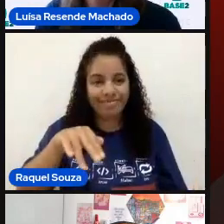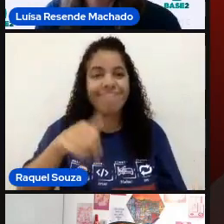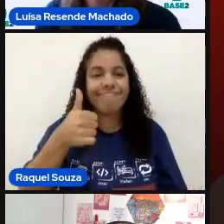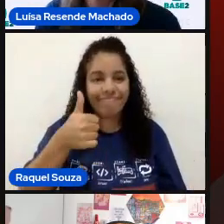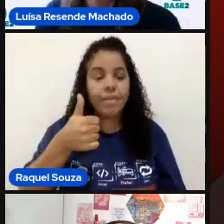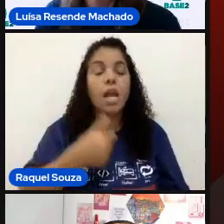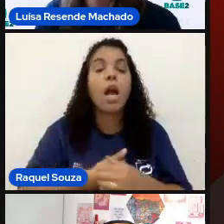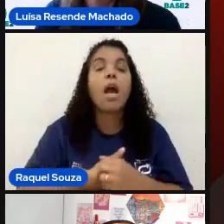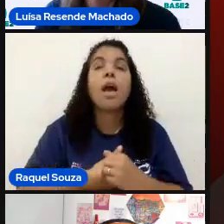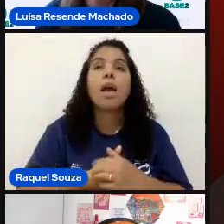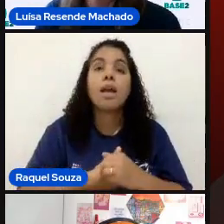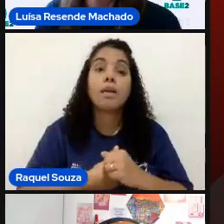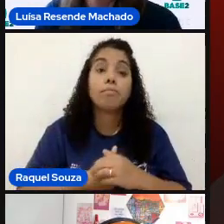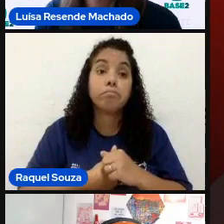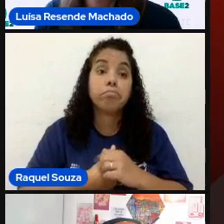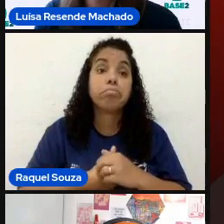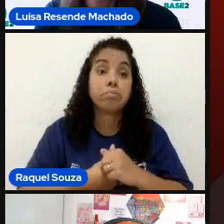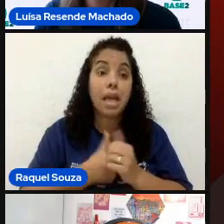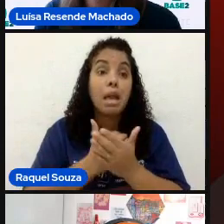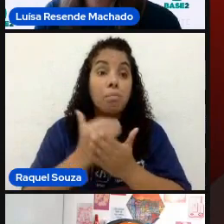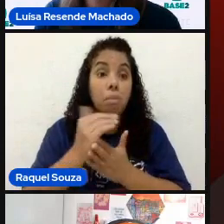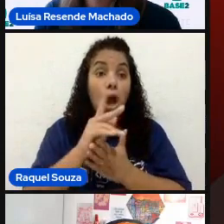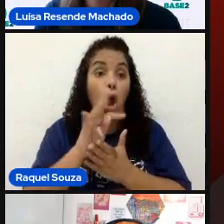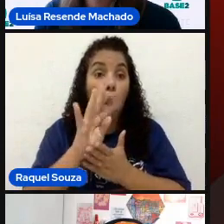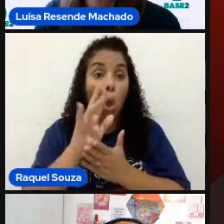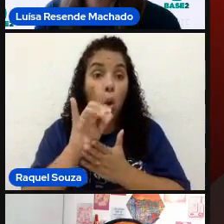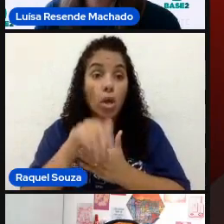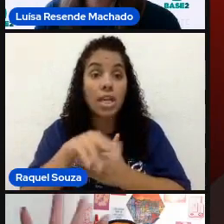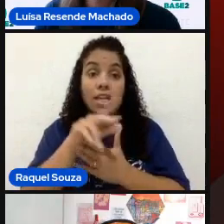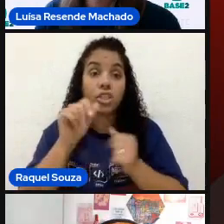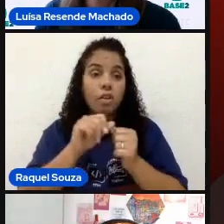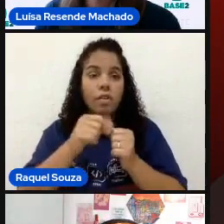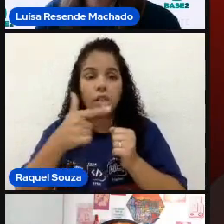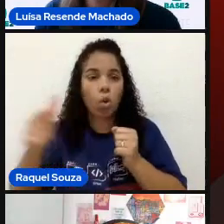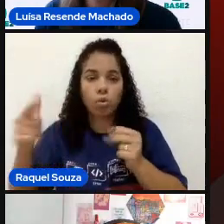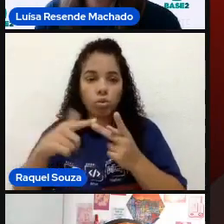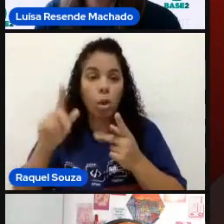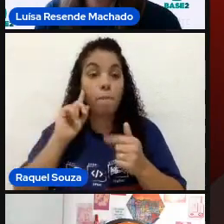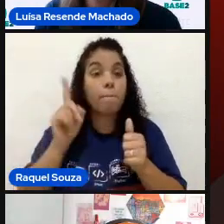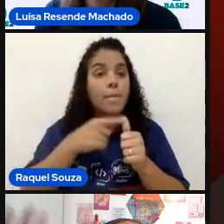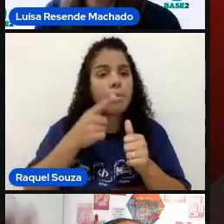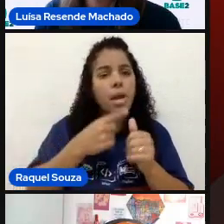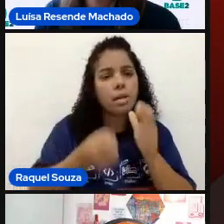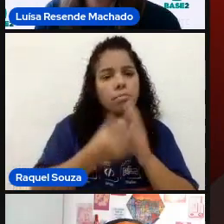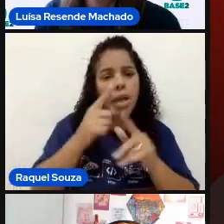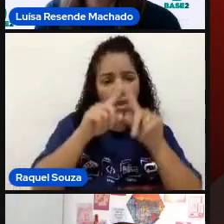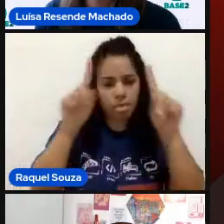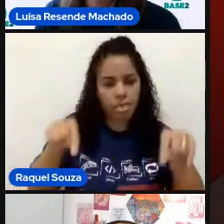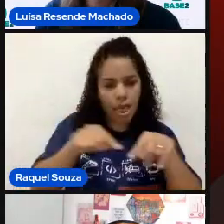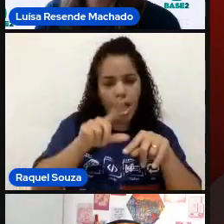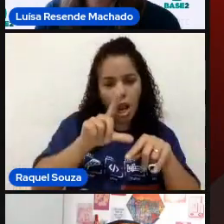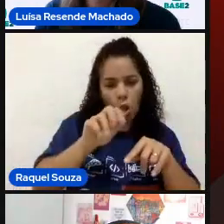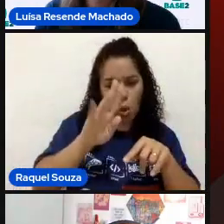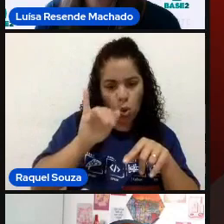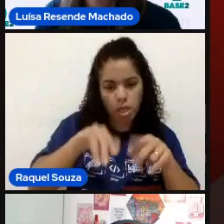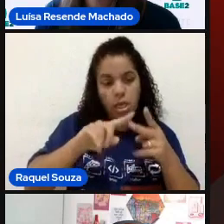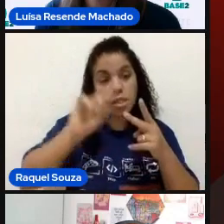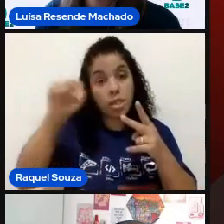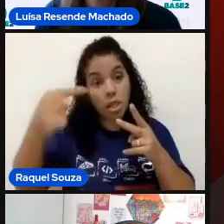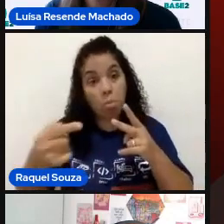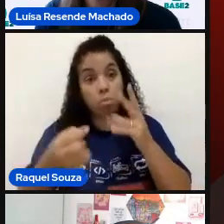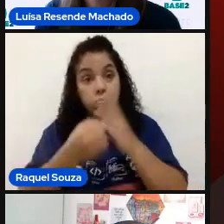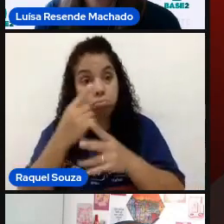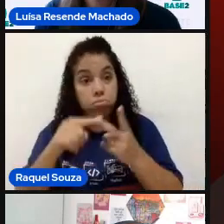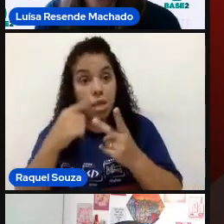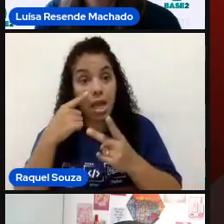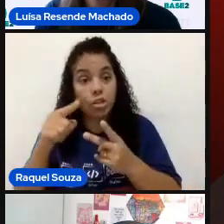Porque a partir do login a gente vai desenvolvendo o restante da solução. Então, vamos dizer, primeiro a gente criou ali a tela de login, depois eu vou criar, por exemplo, se a gente for olhar